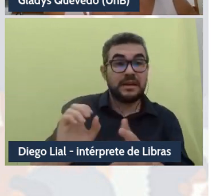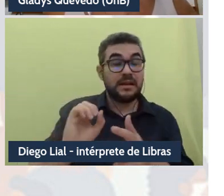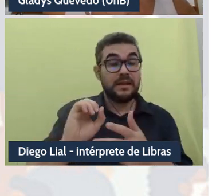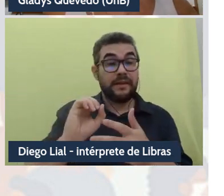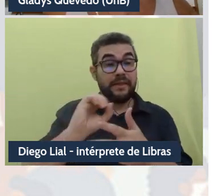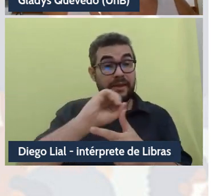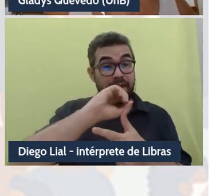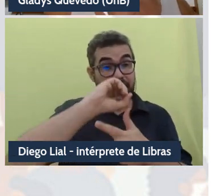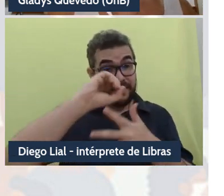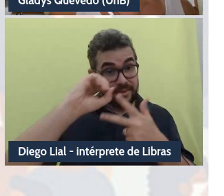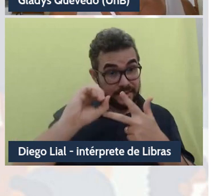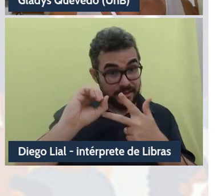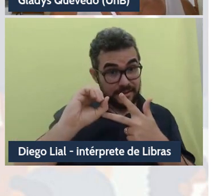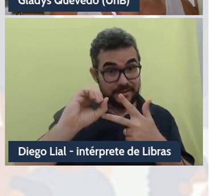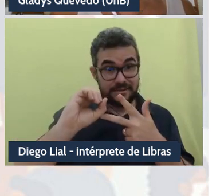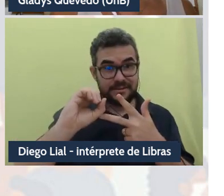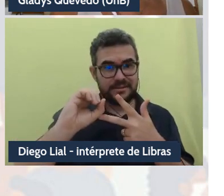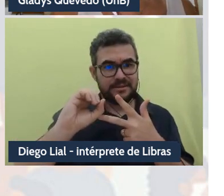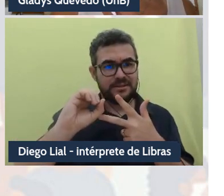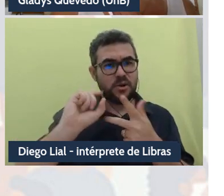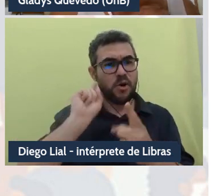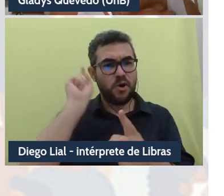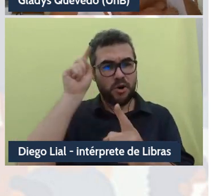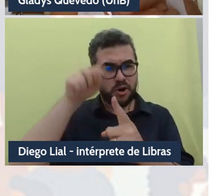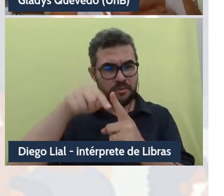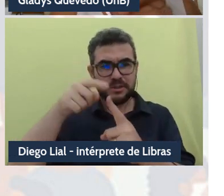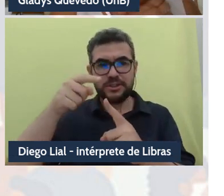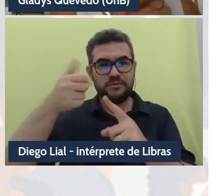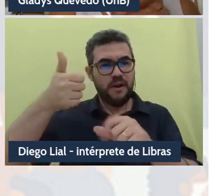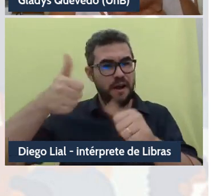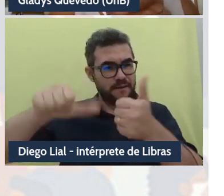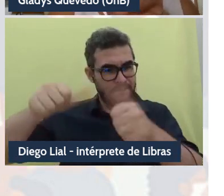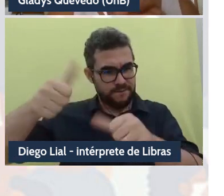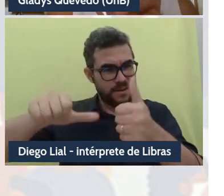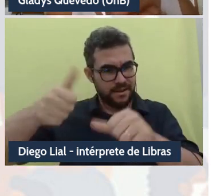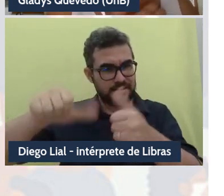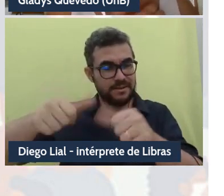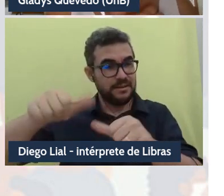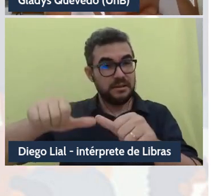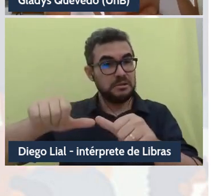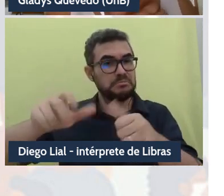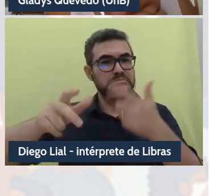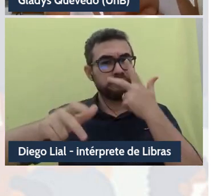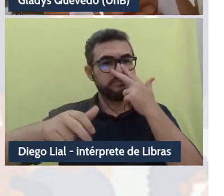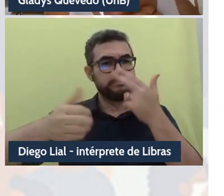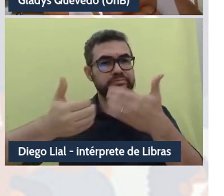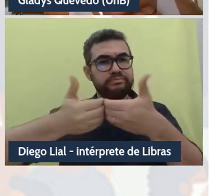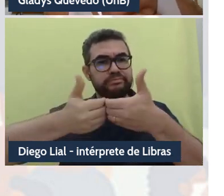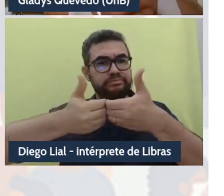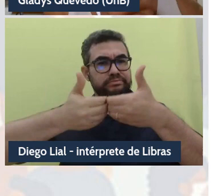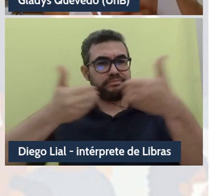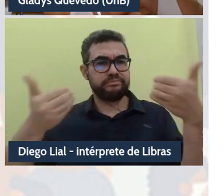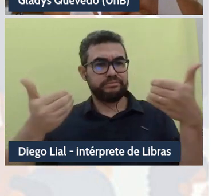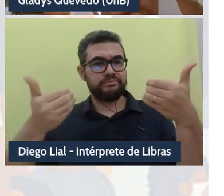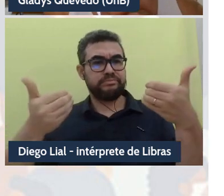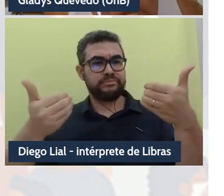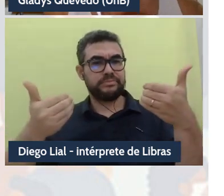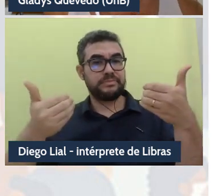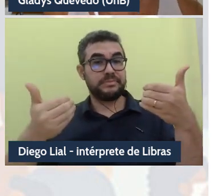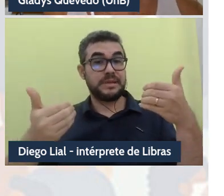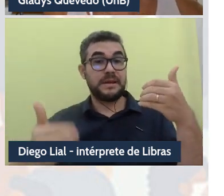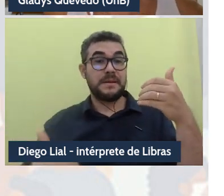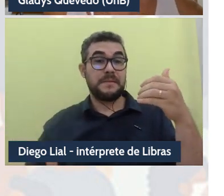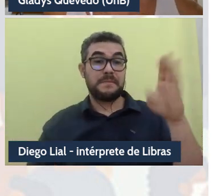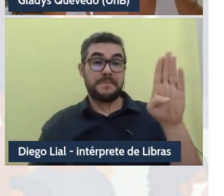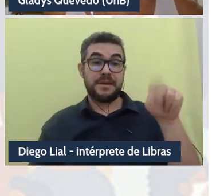está divorciado da BNCC, né? Mas como acho que foi a própria Luciana que já trouxe, né, a informação,